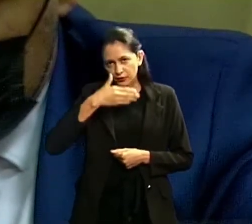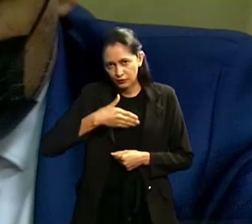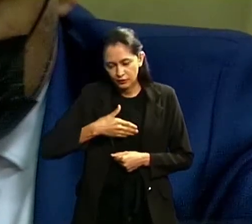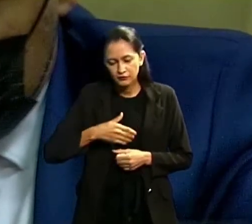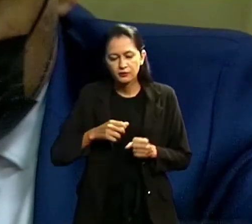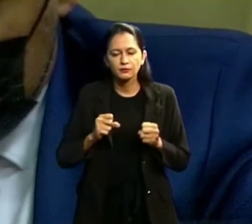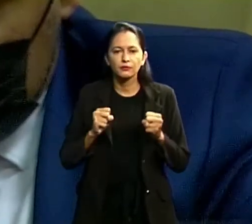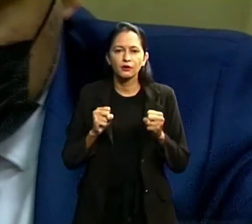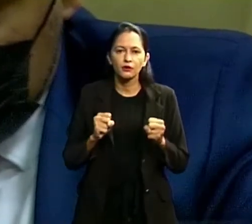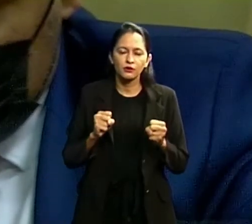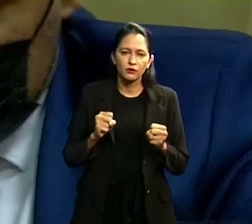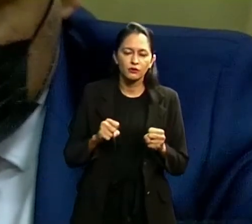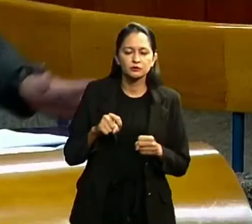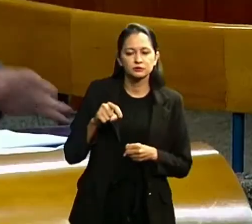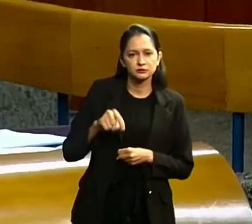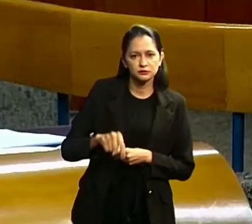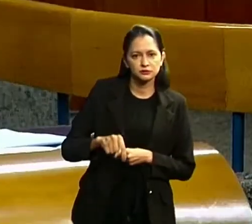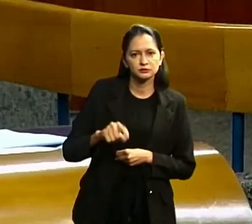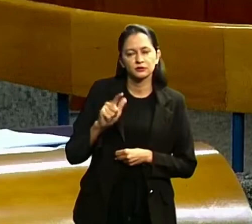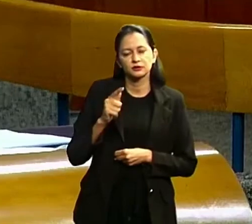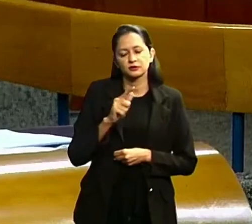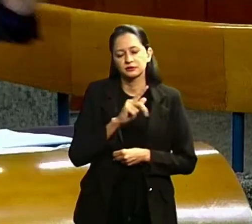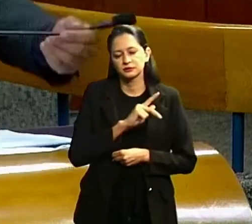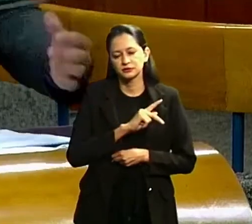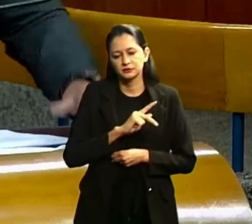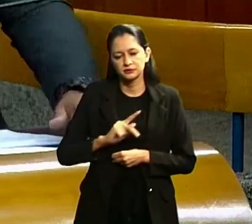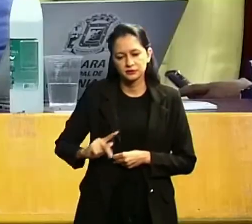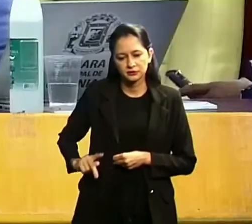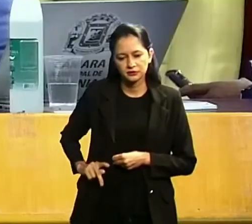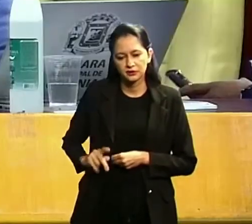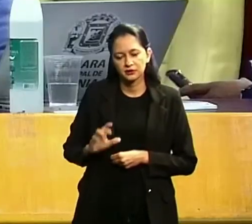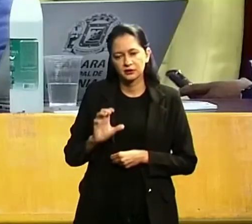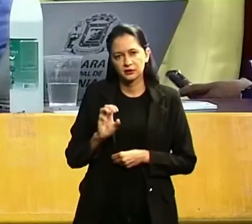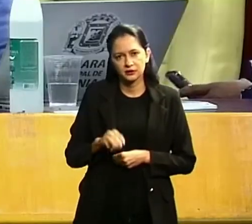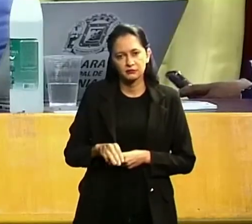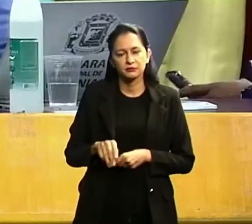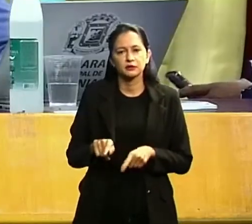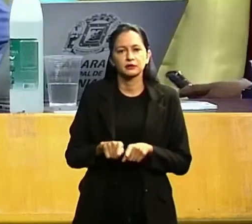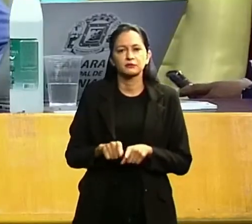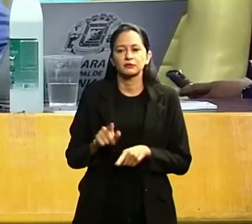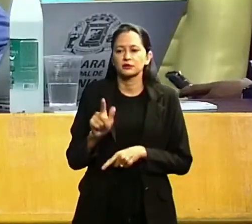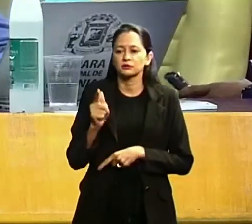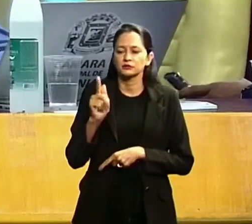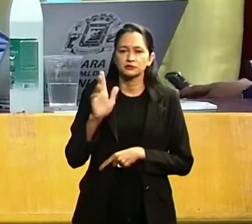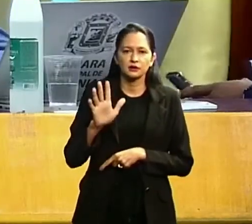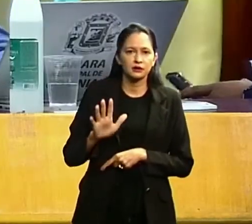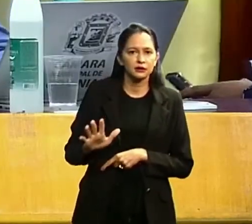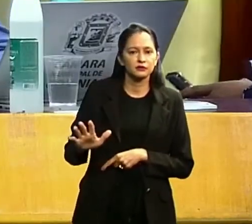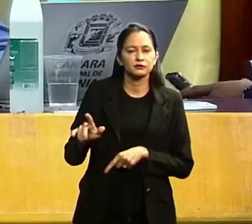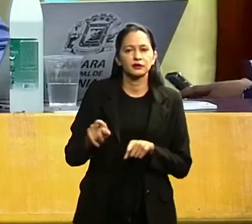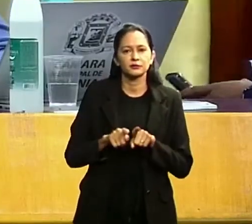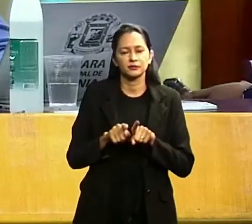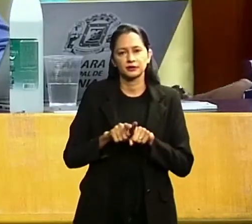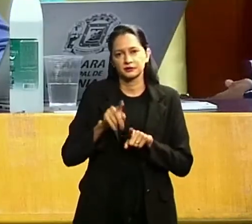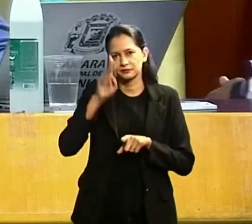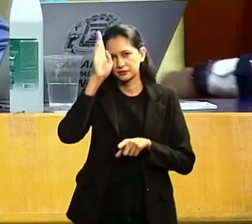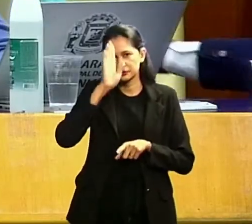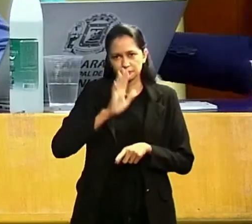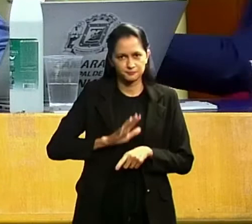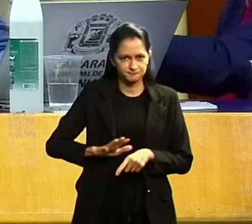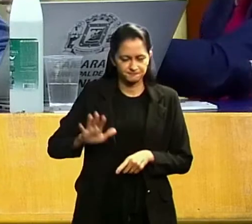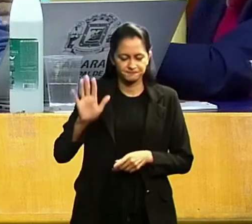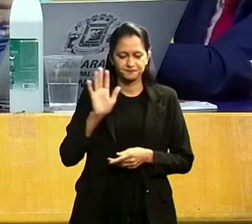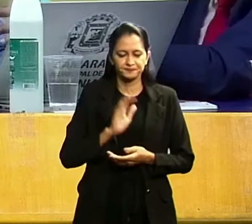desse município, do Estado e até mesmo do Brasil. Obrigado, presidente. Muito obrigado, vereador. Muito obrigado. 5 minutos